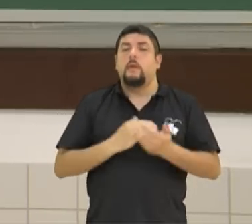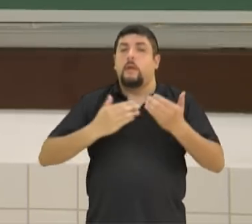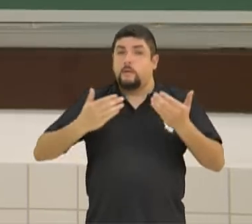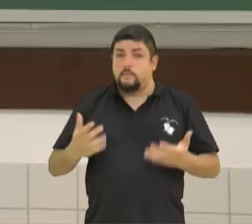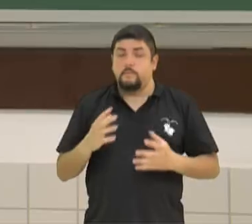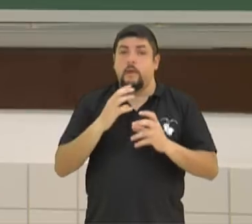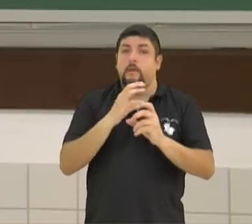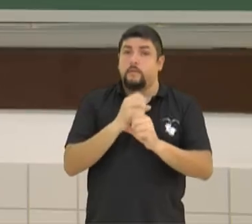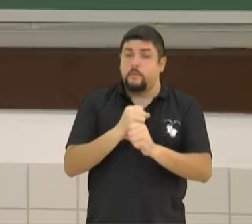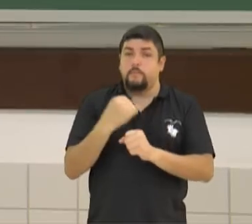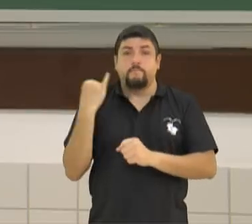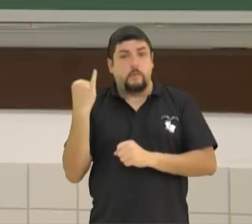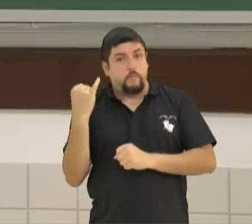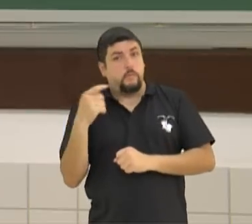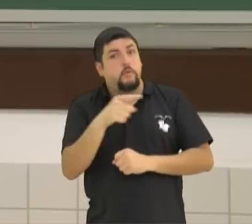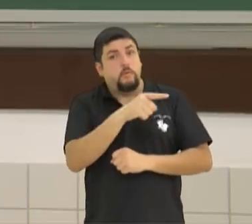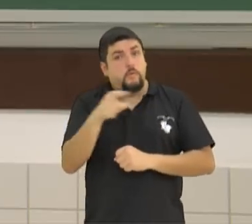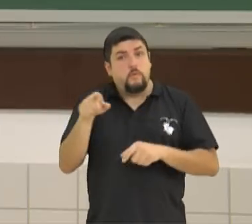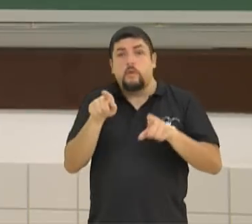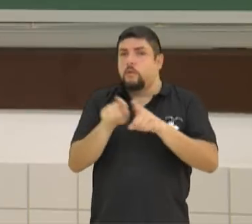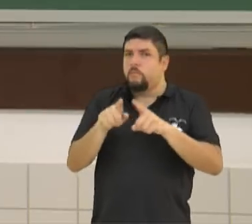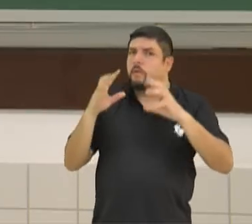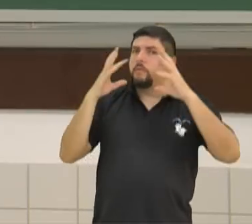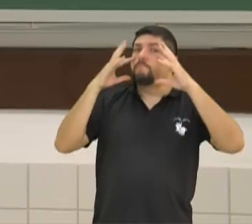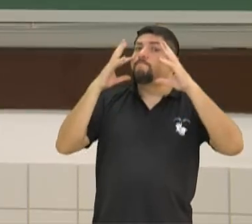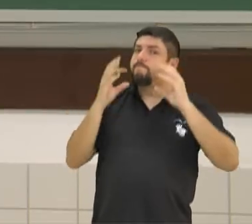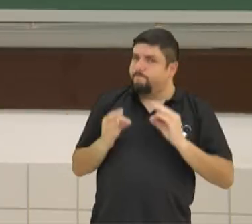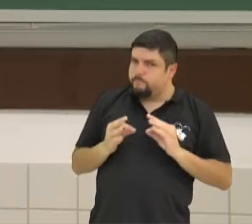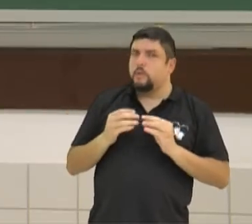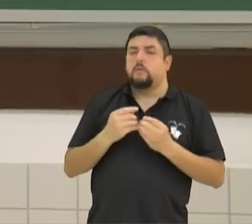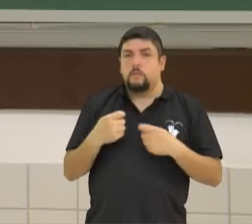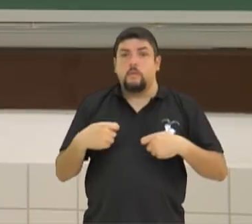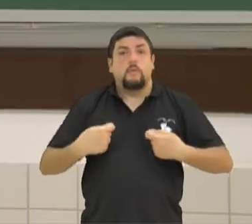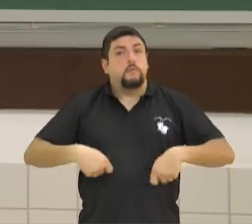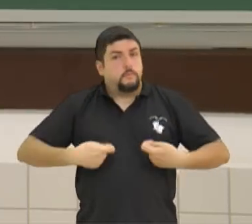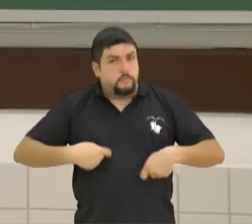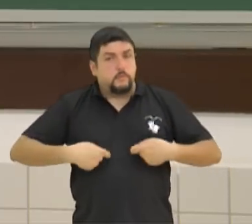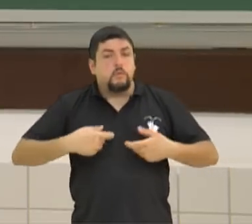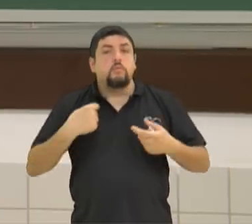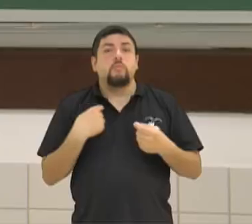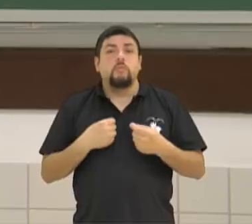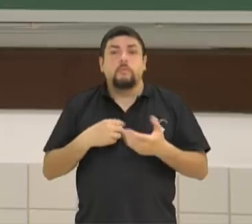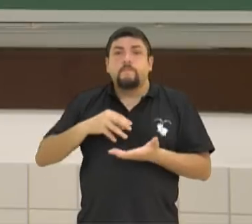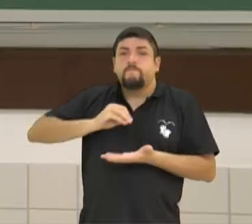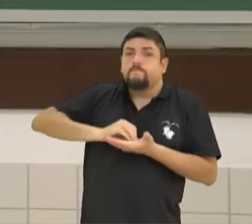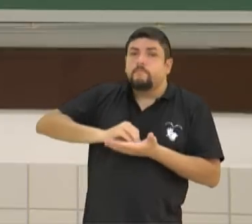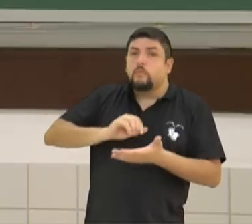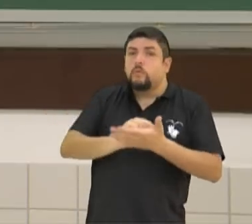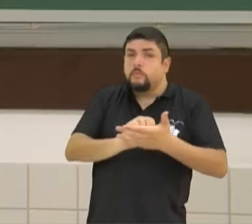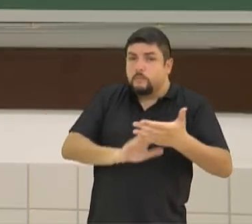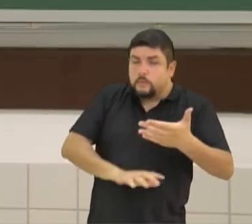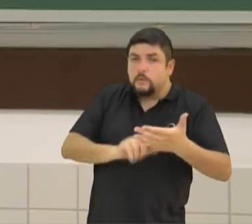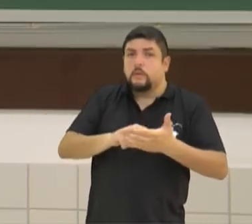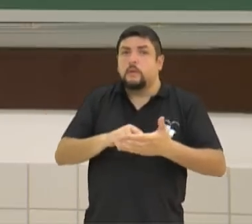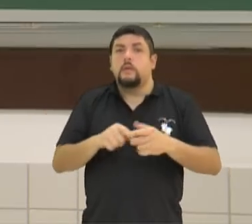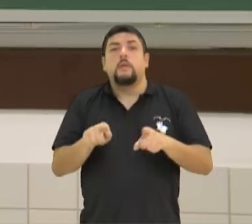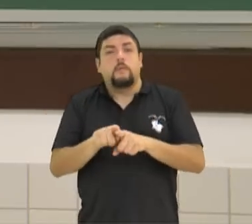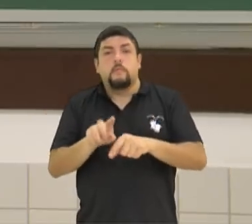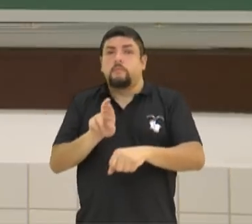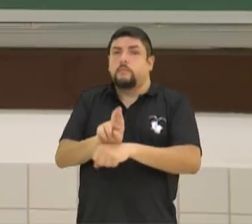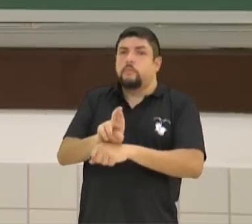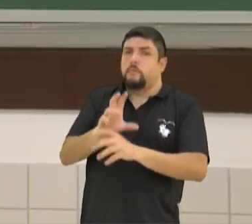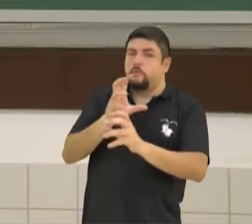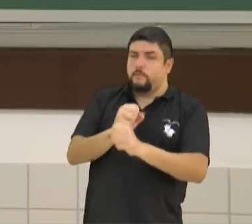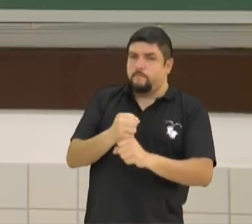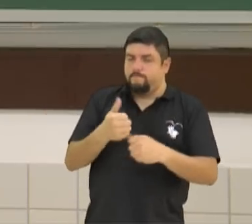é importante, é o momento de vocês aí ficarem bem atentos para fazerem as atividades pendentes, fazerem as atividades de recuperação de notas.